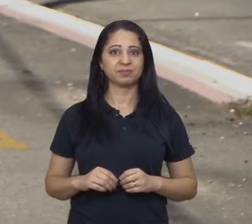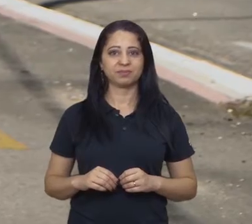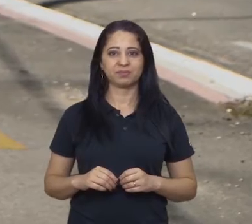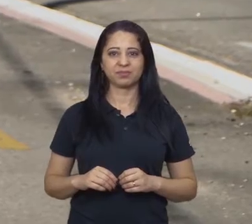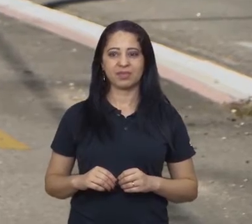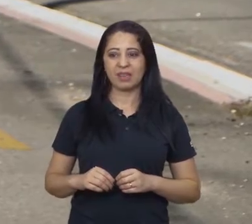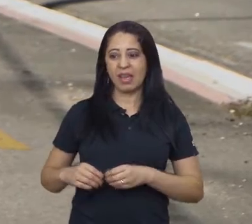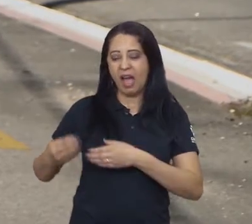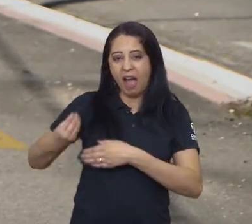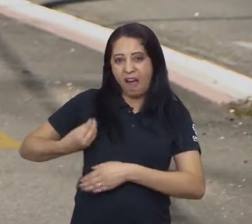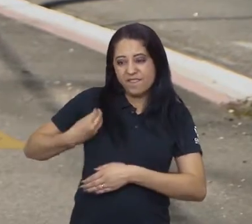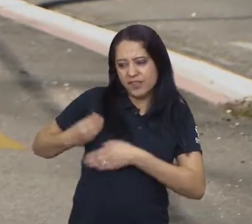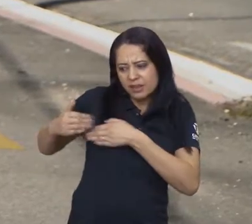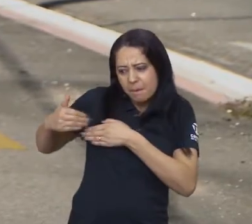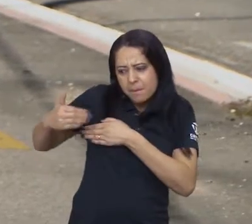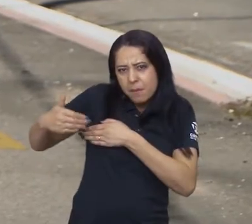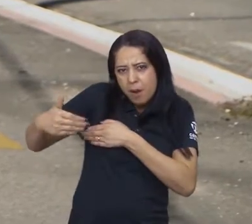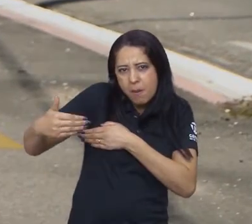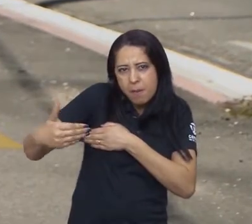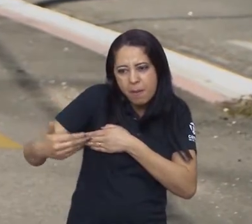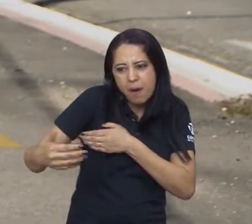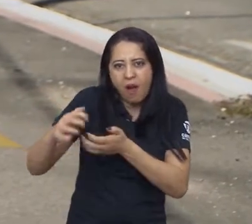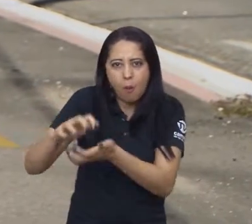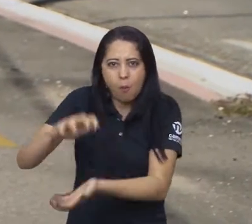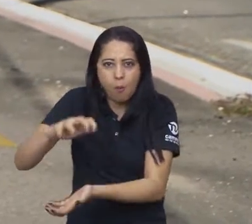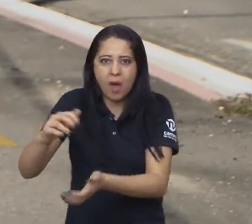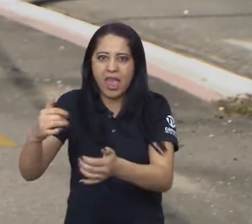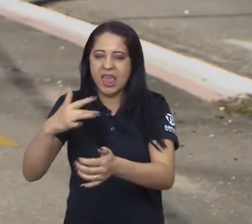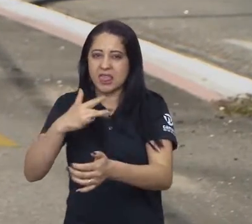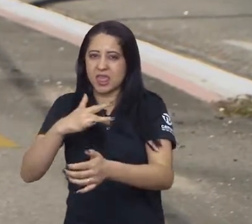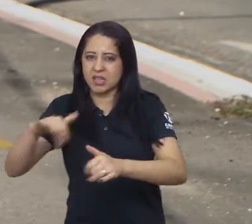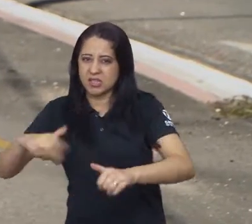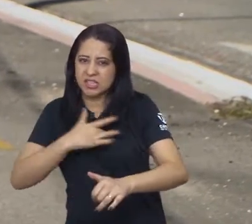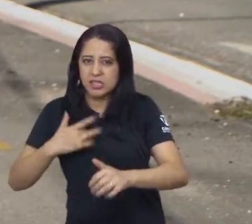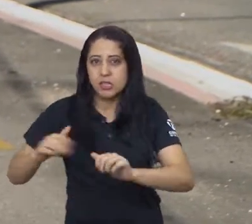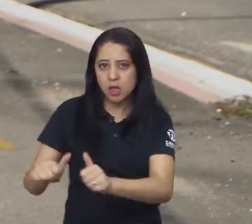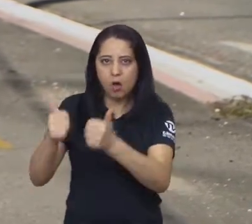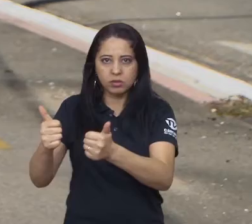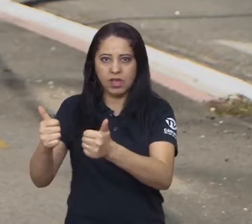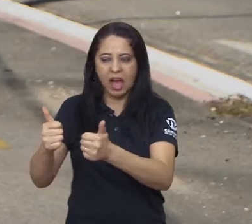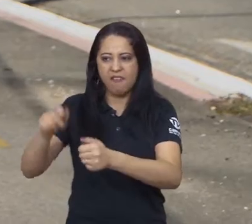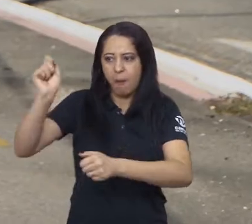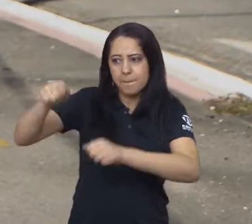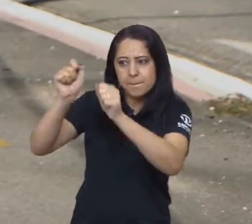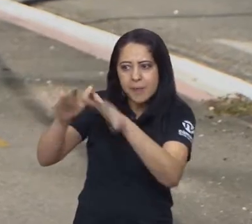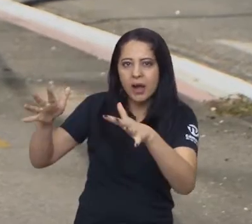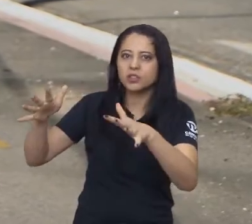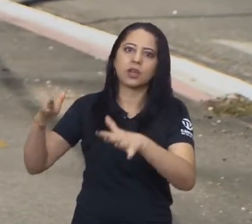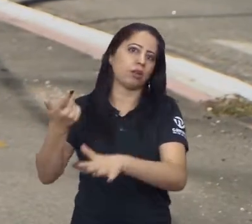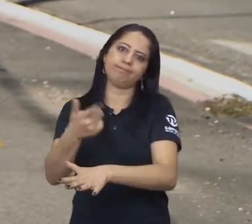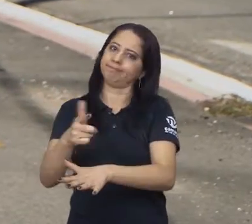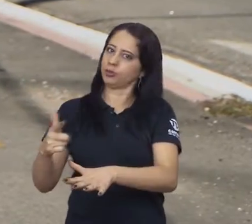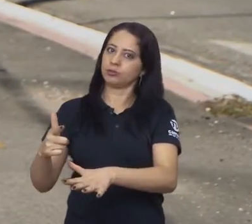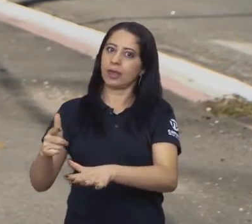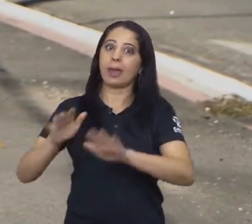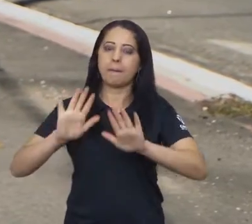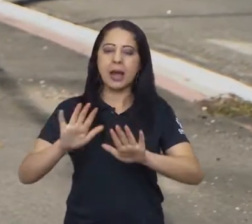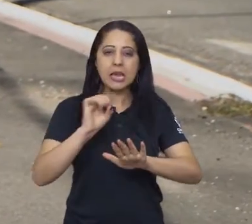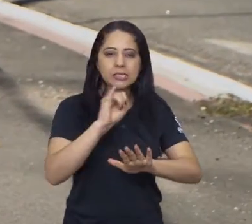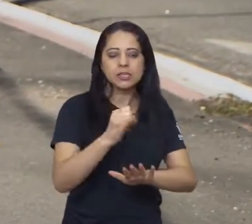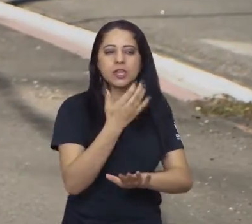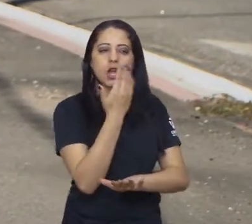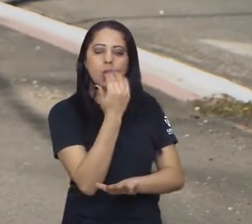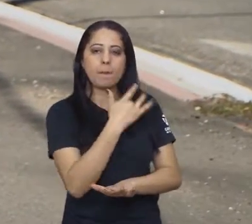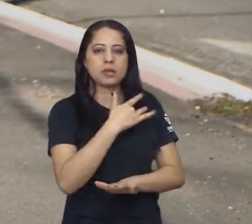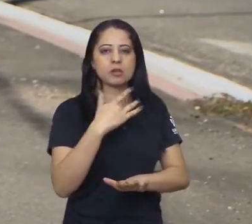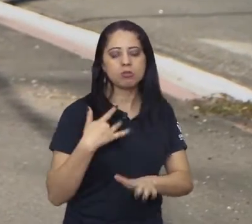não existe Fórmula Mágica para longevidade porém a práticas de hábitos durante toda a vida como uma alimentação mais